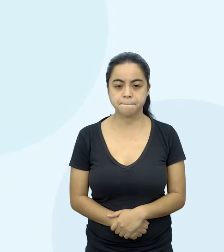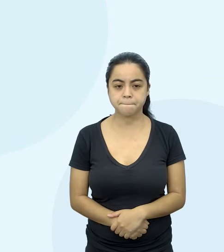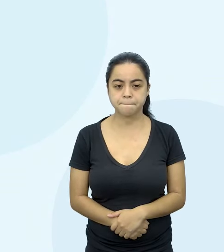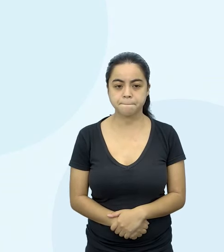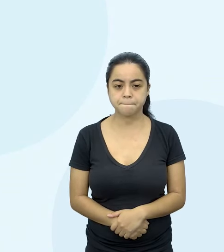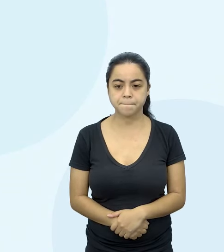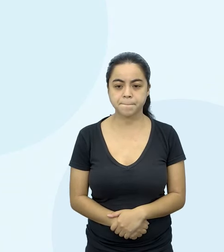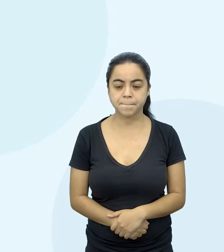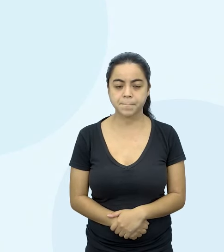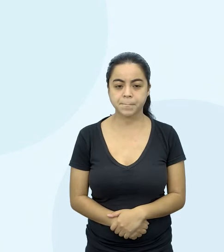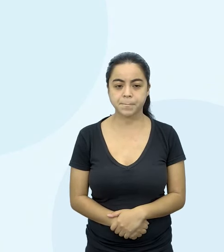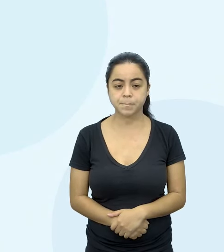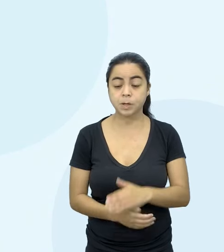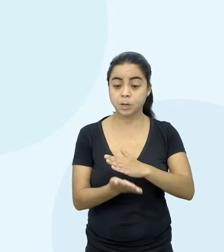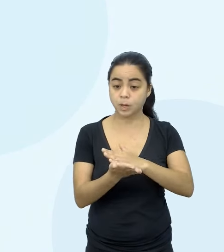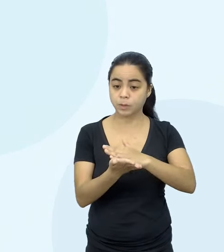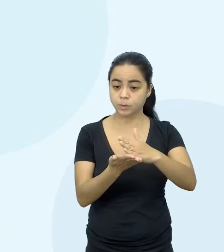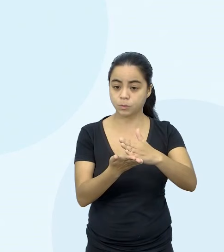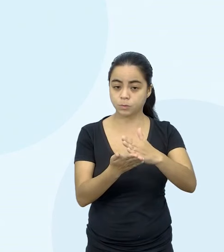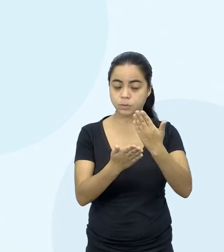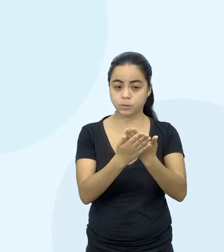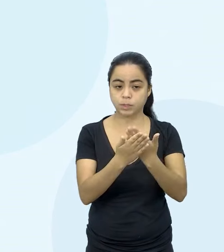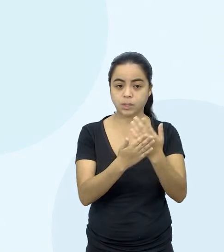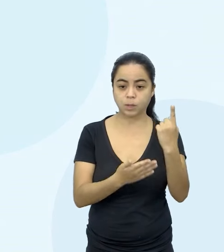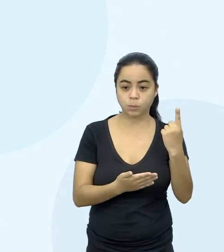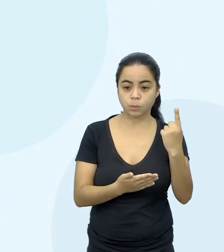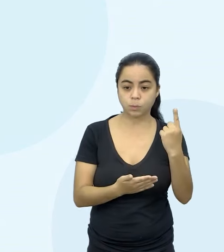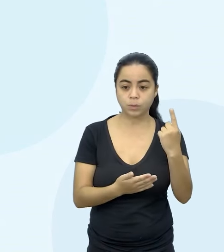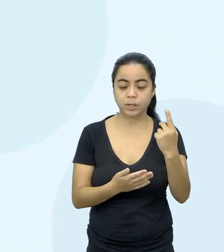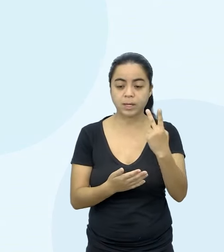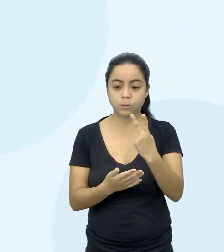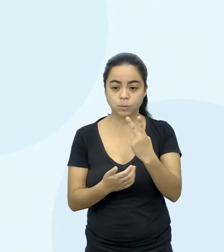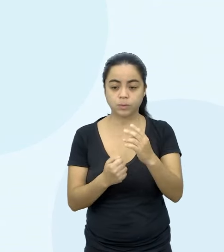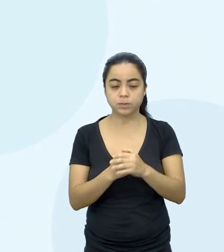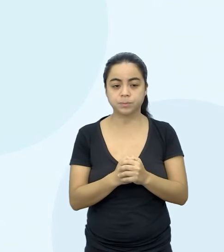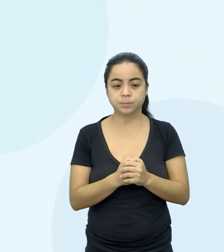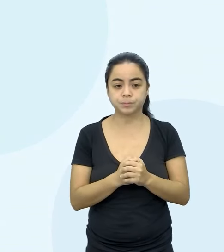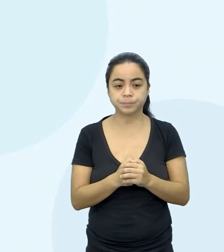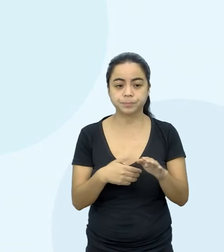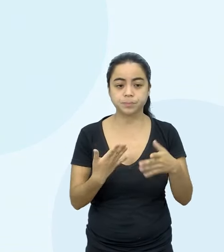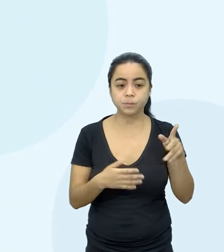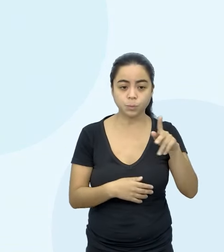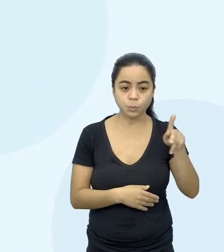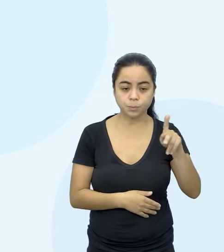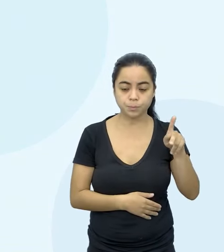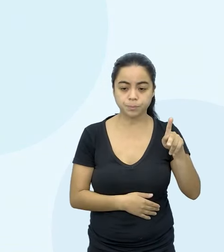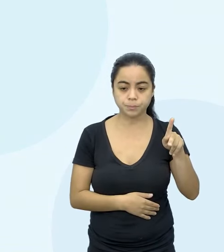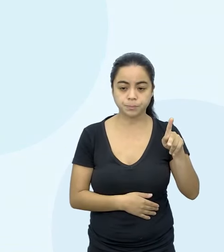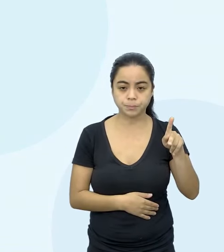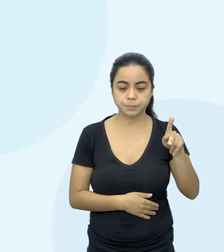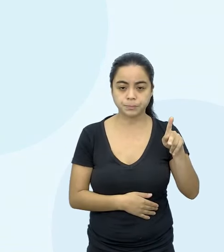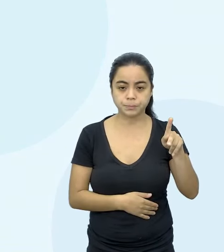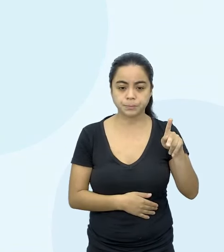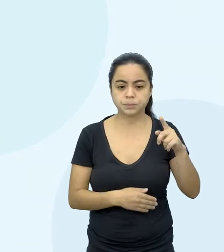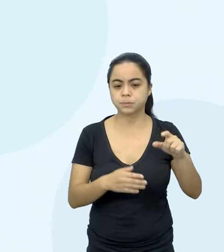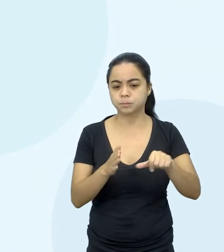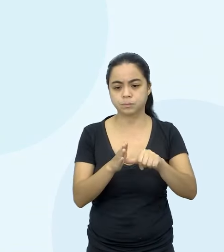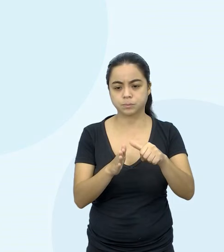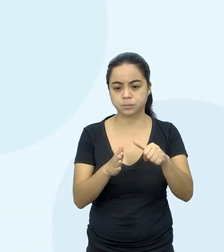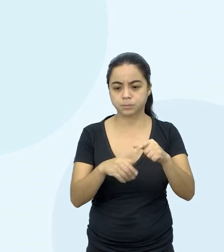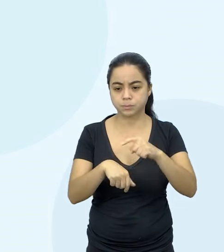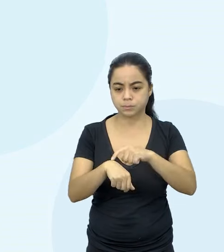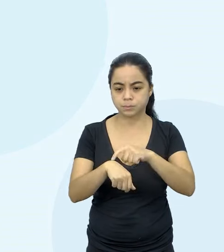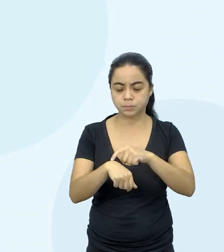Mais um? Obrigada. A introdução, então, da aula 1 e 2, nesse caso, né, que o professor, neste primeiro